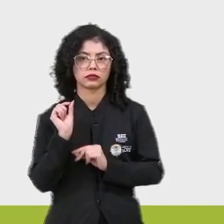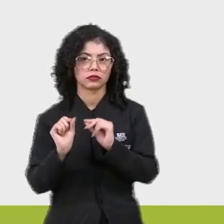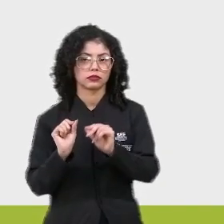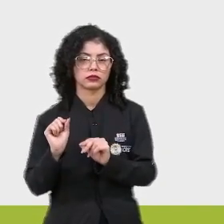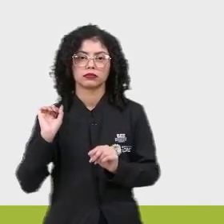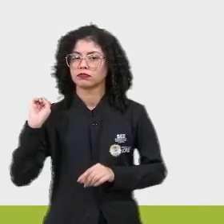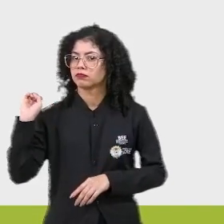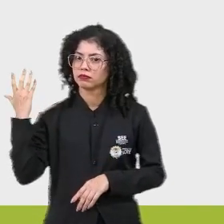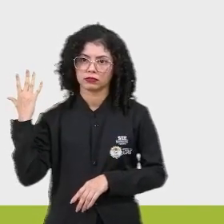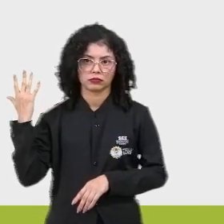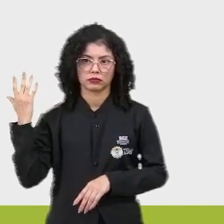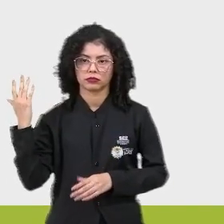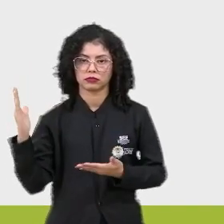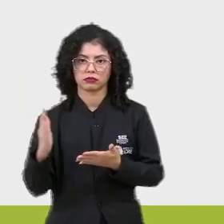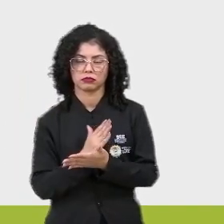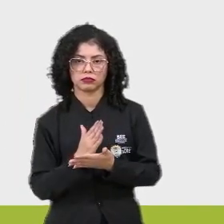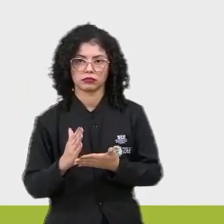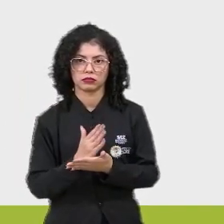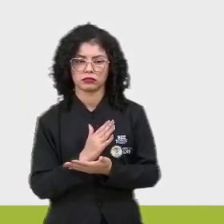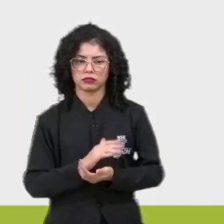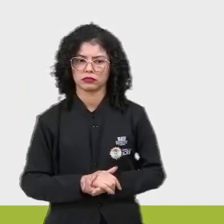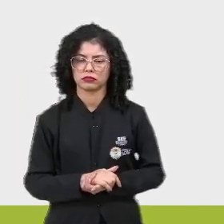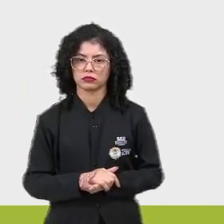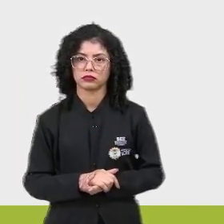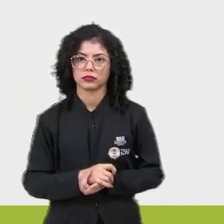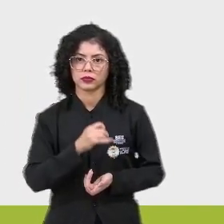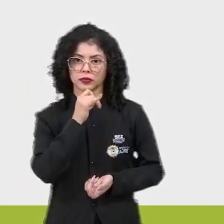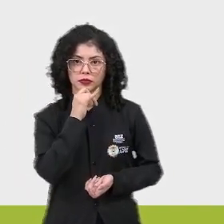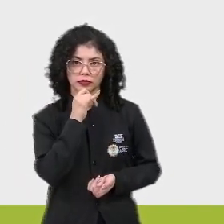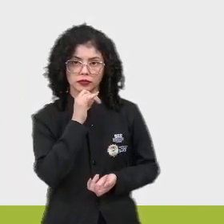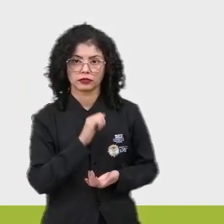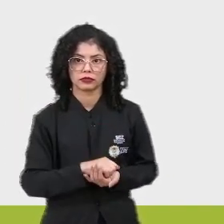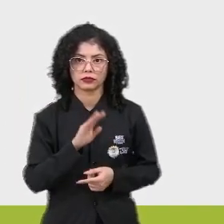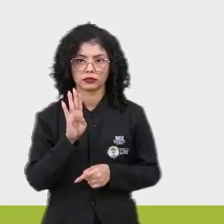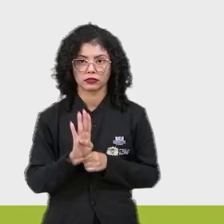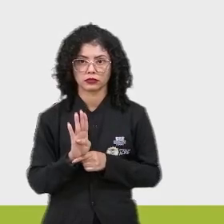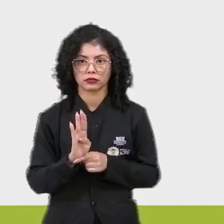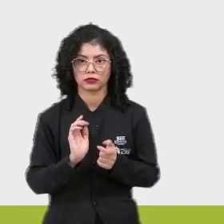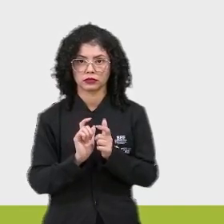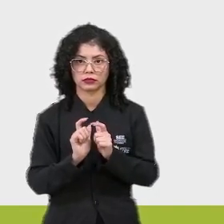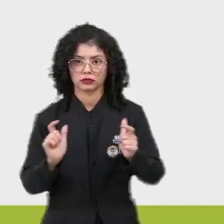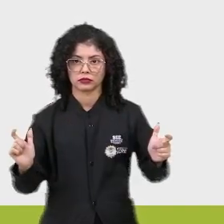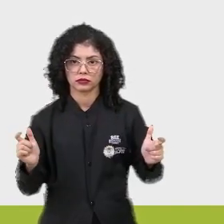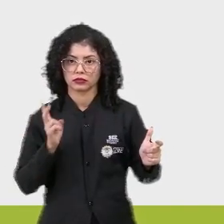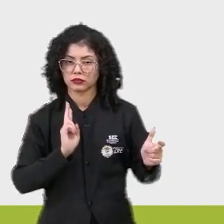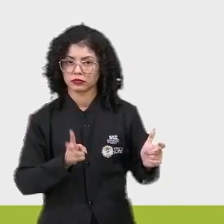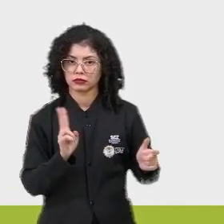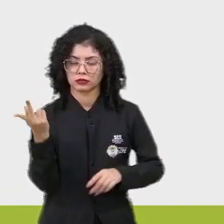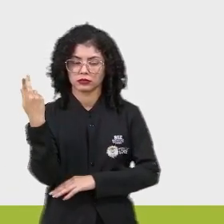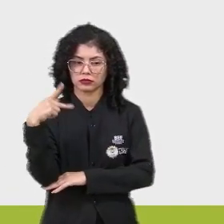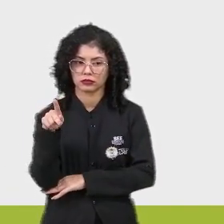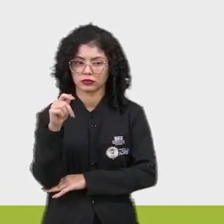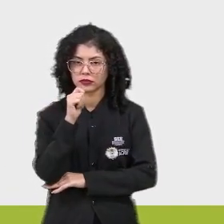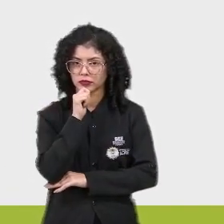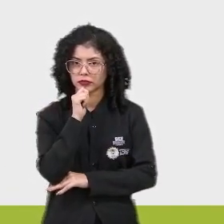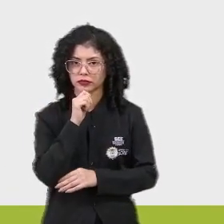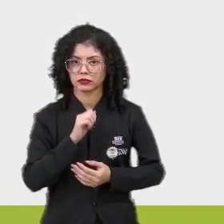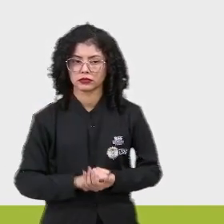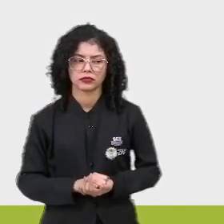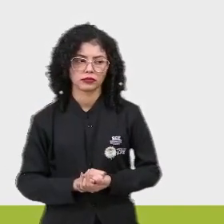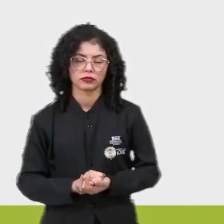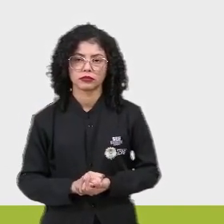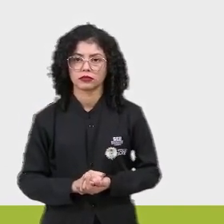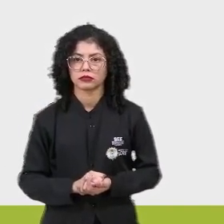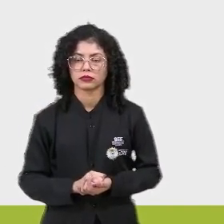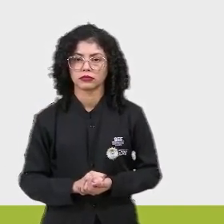não vai acontecer de forma alguma. B, ela é crescente em um mesmo período. Temos